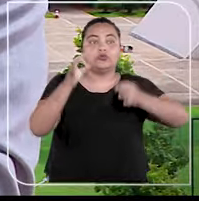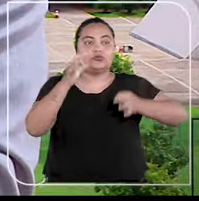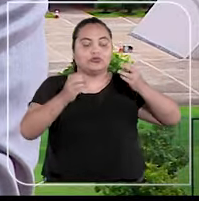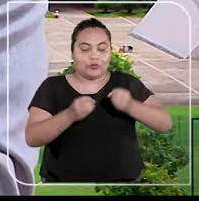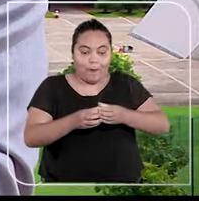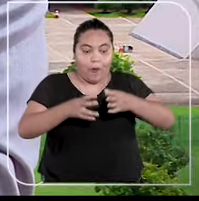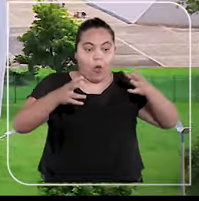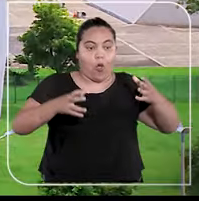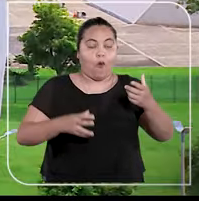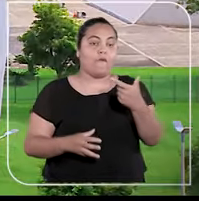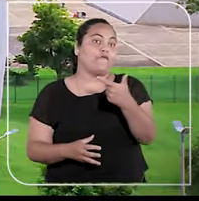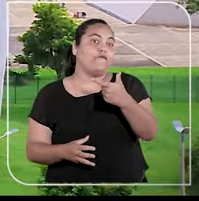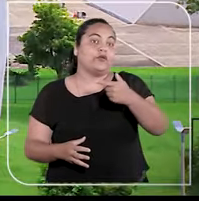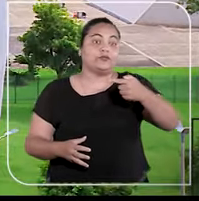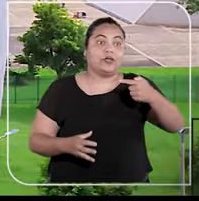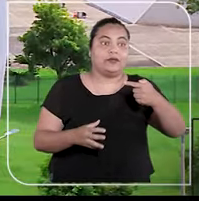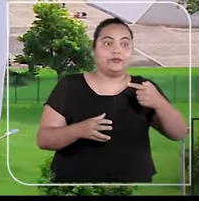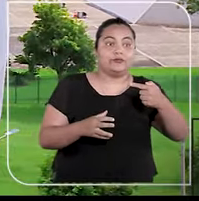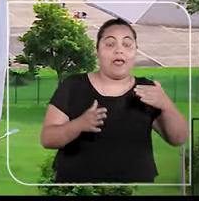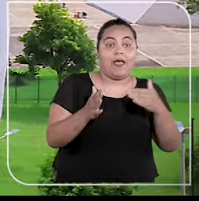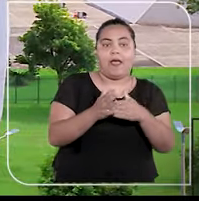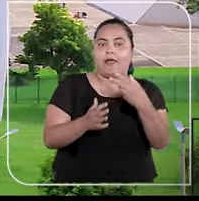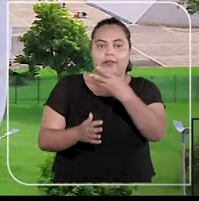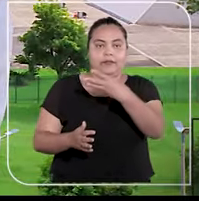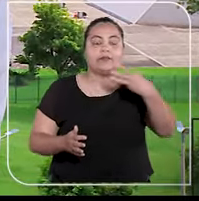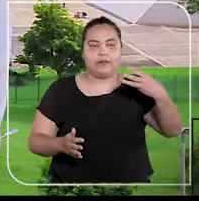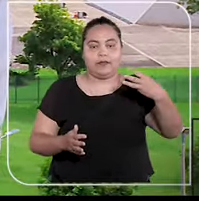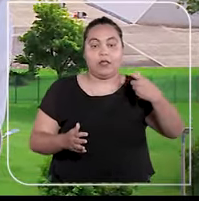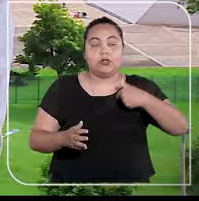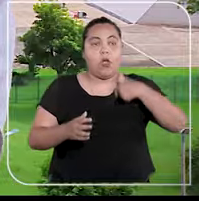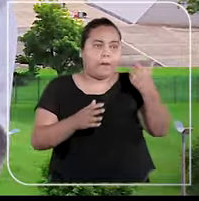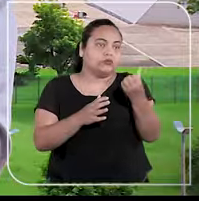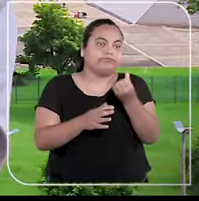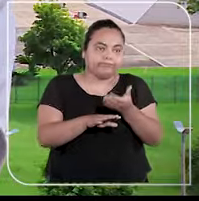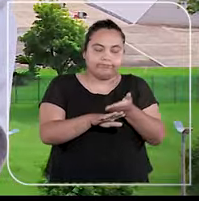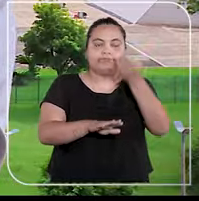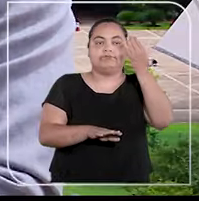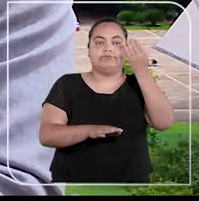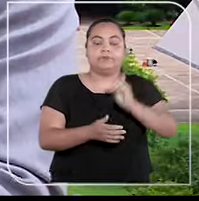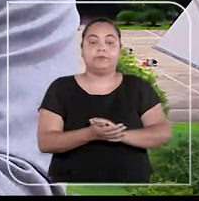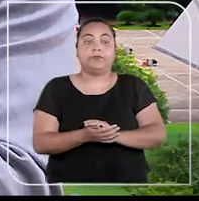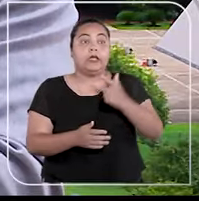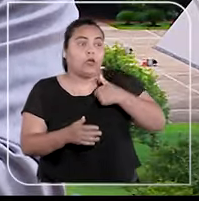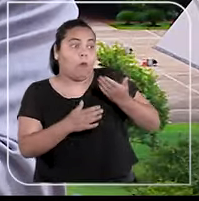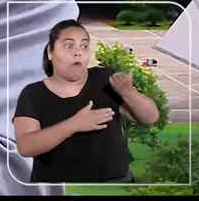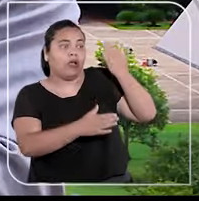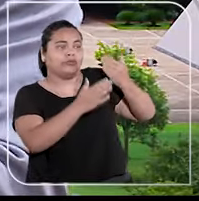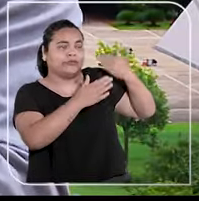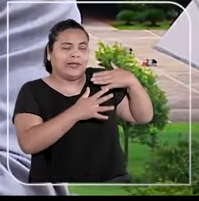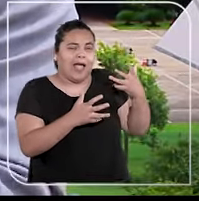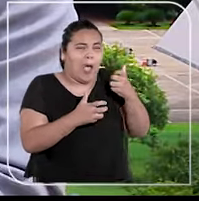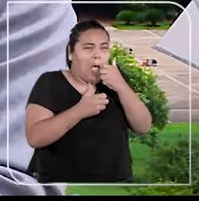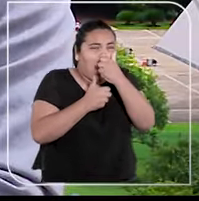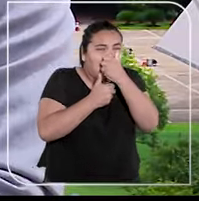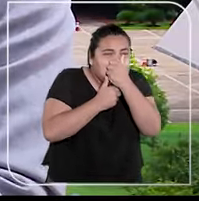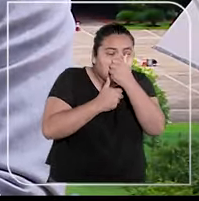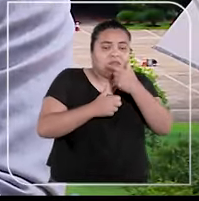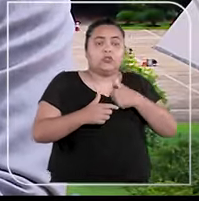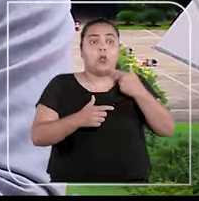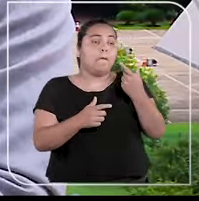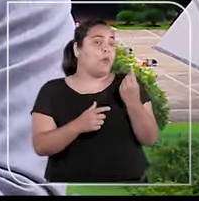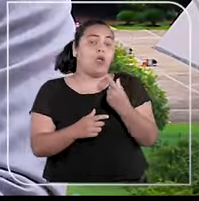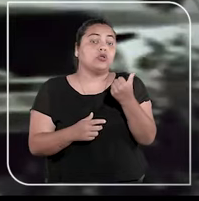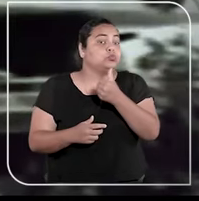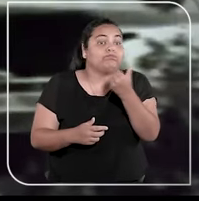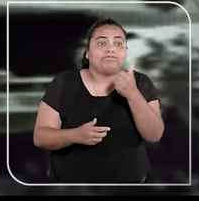composição do tribunal aumentou de 27 ministros para 33, ou seja, aumentou mais 6. Então a antiga sede já estava apertada, aquela